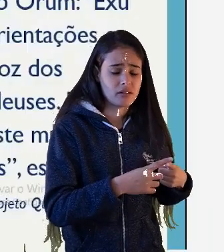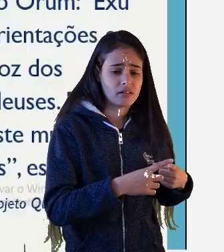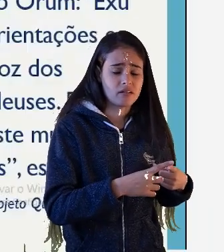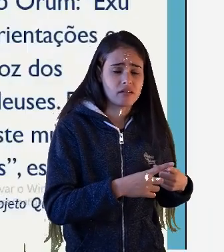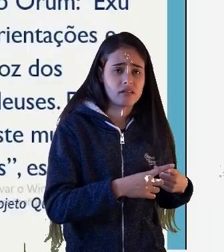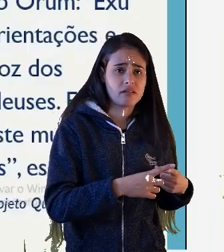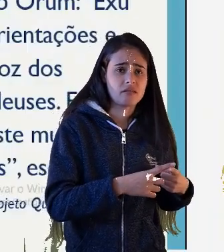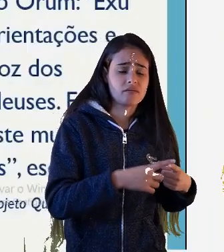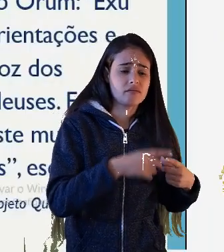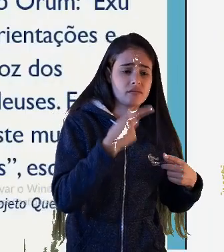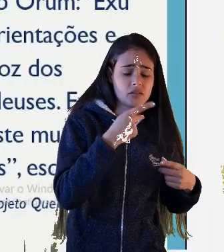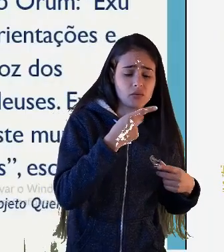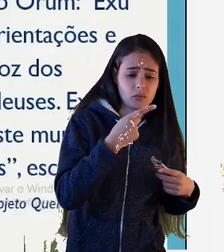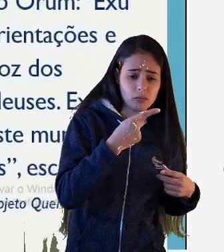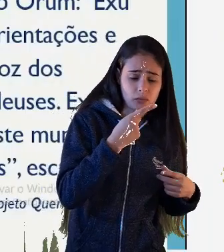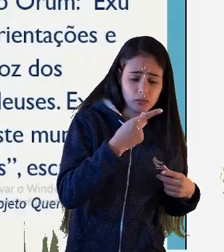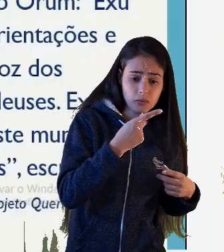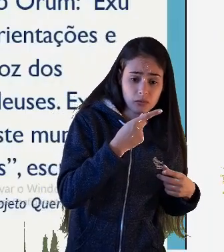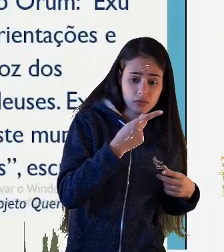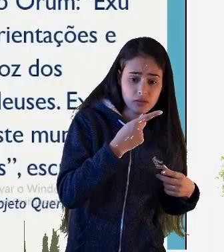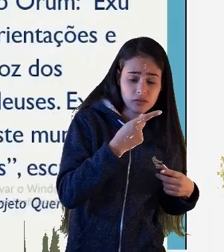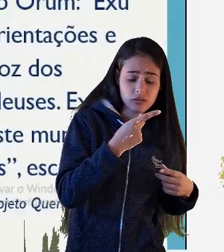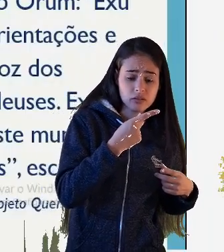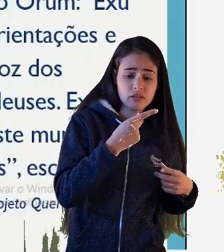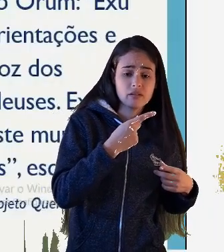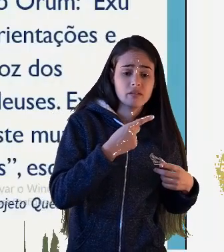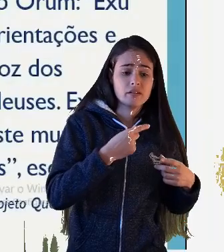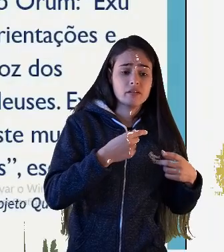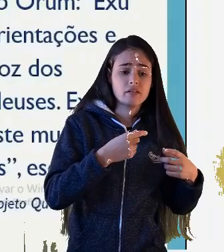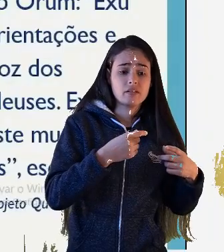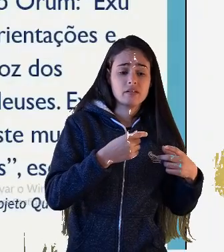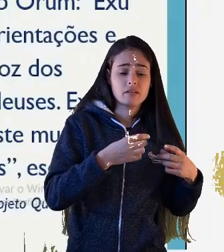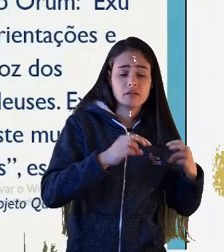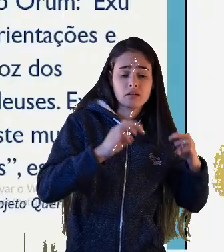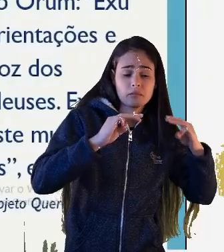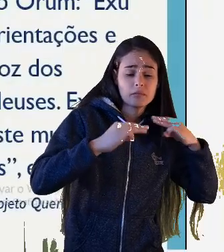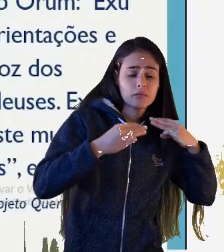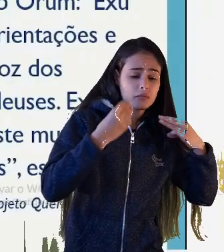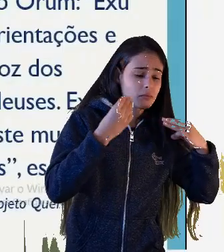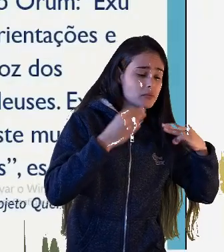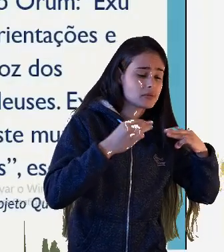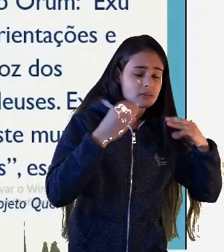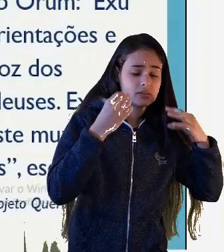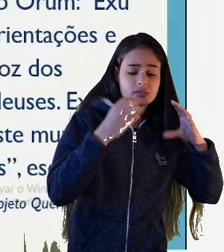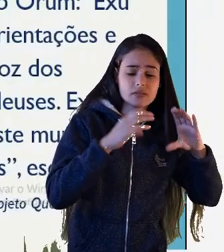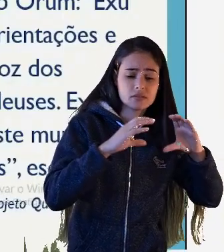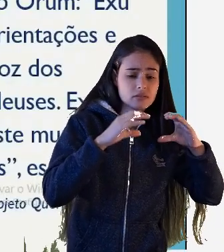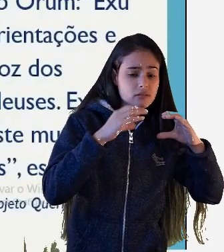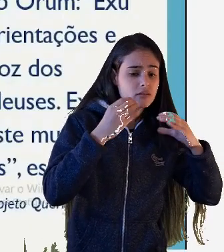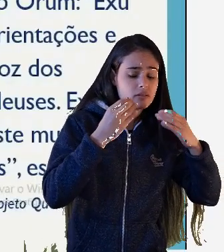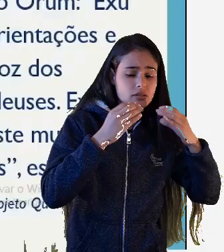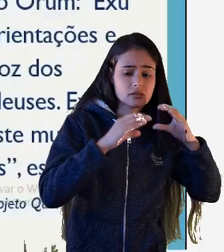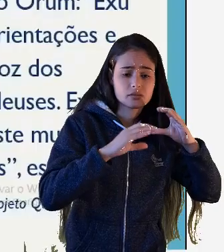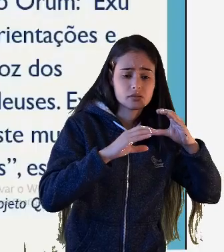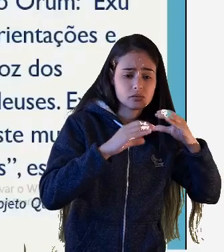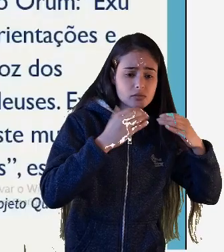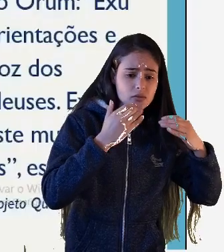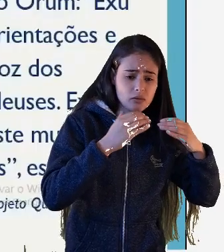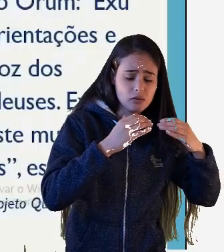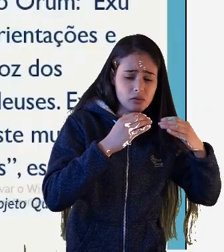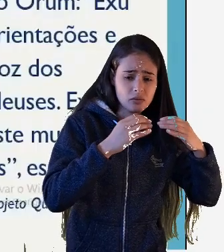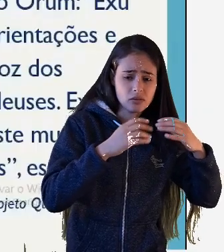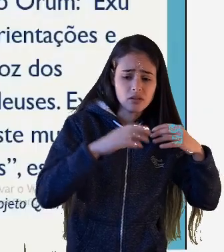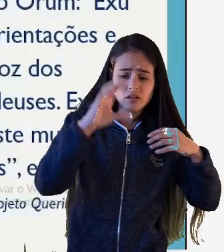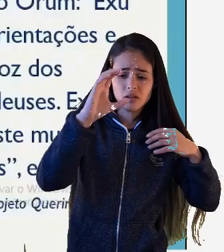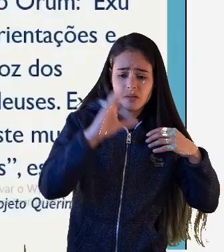que ele foi convidado, era uma atividade cultural, né? E ele não estava fazendo uma celebração candomblessista dentro da igreja,